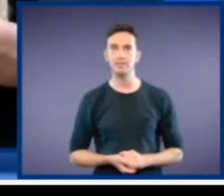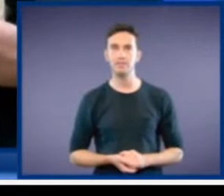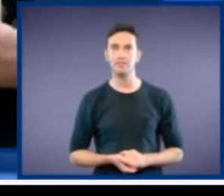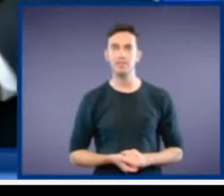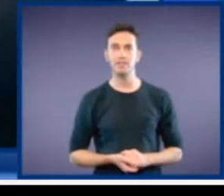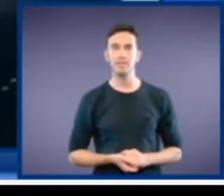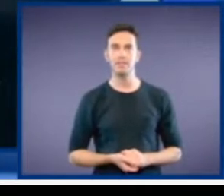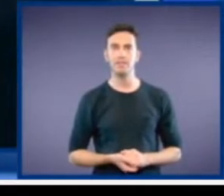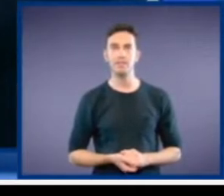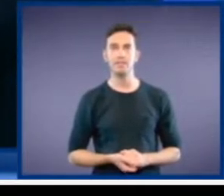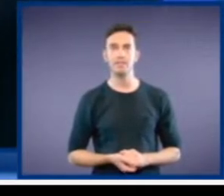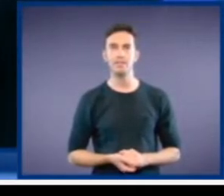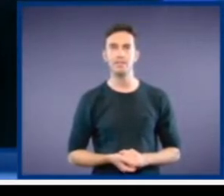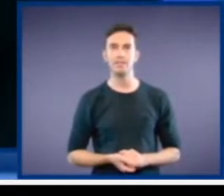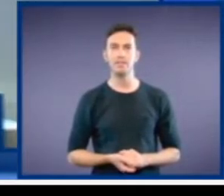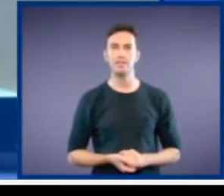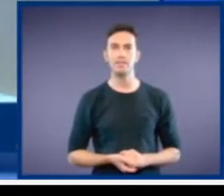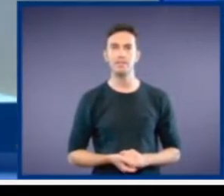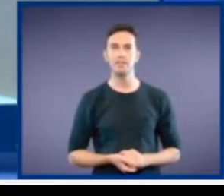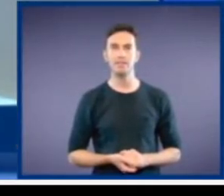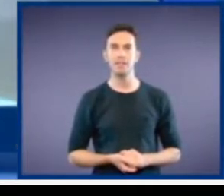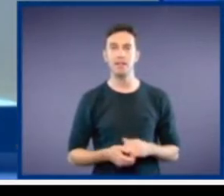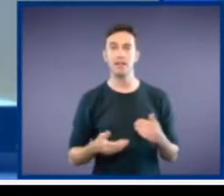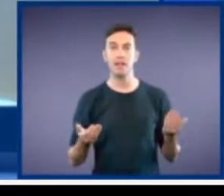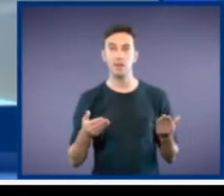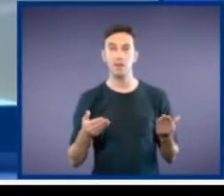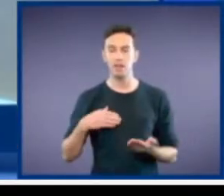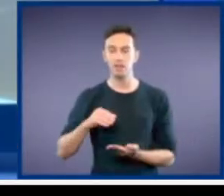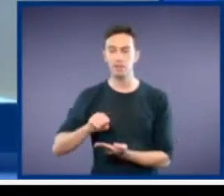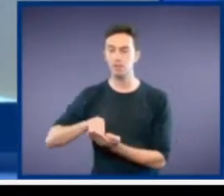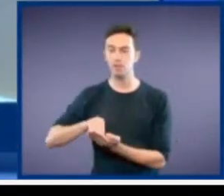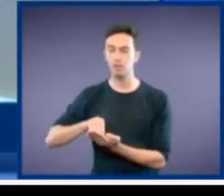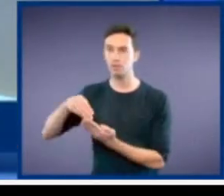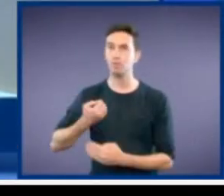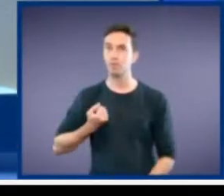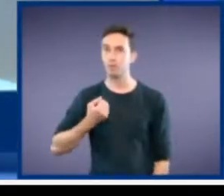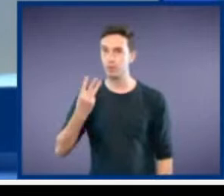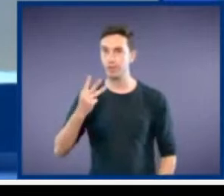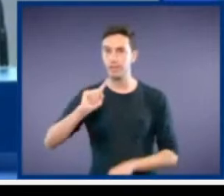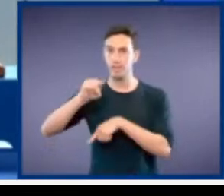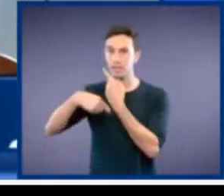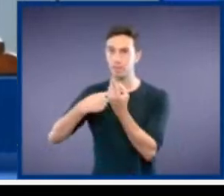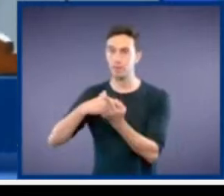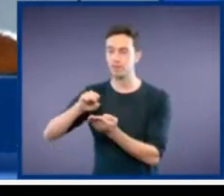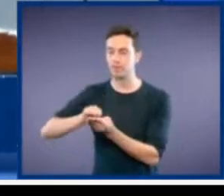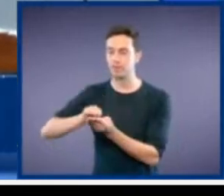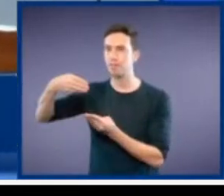Aqui estão os volumes 3 da proponente, que serão utilizados posteriormente.